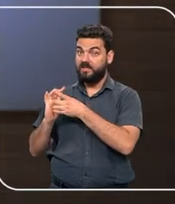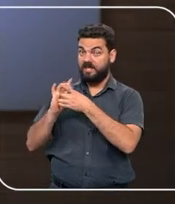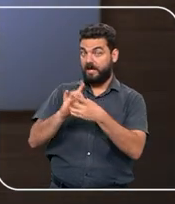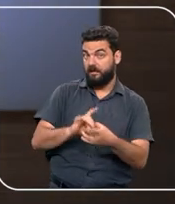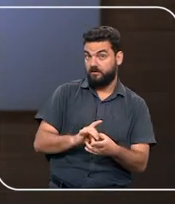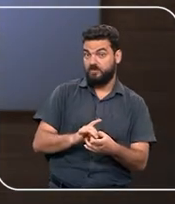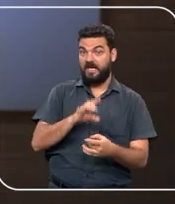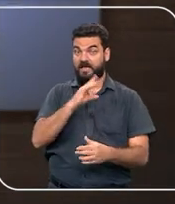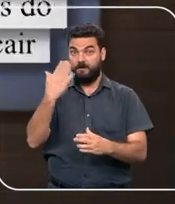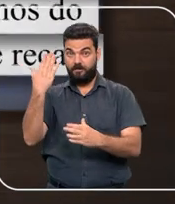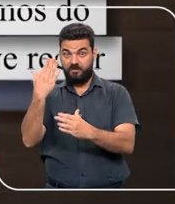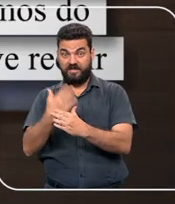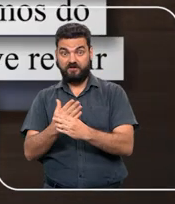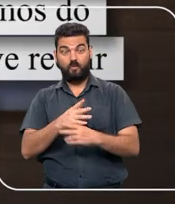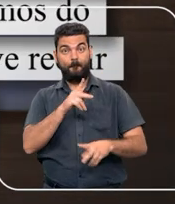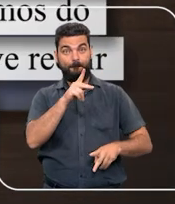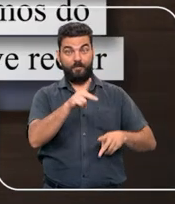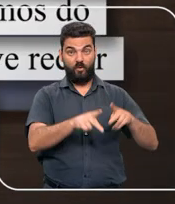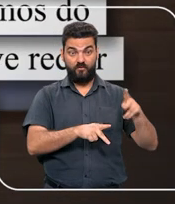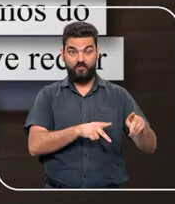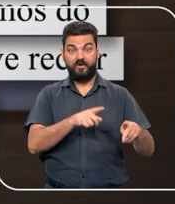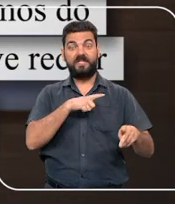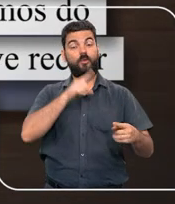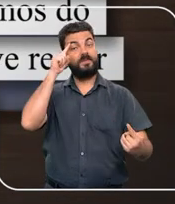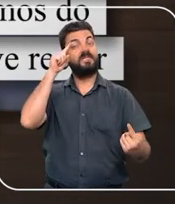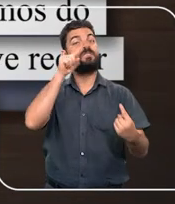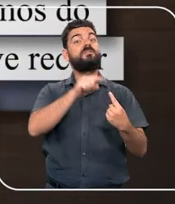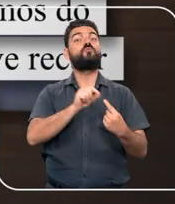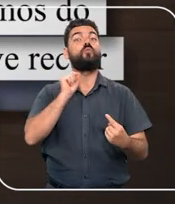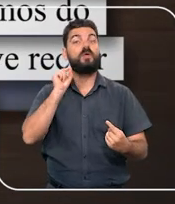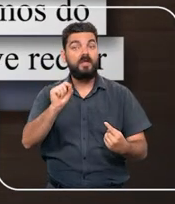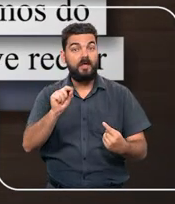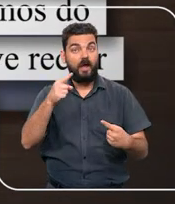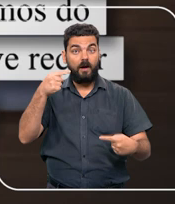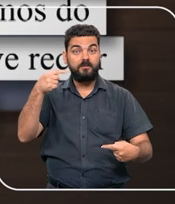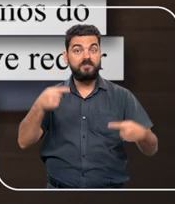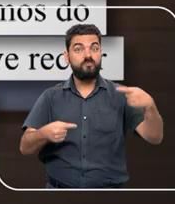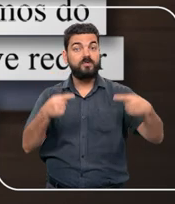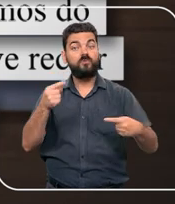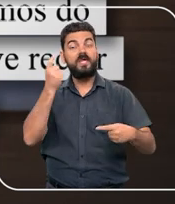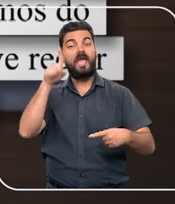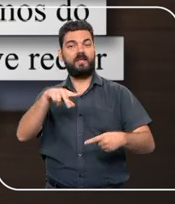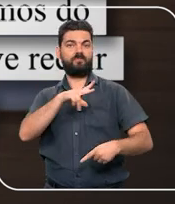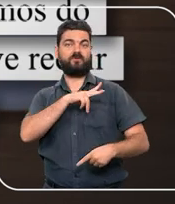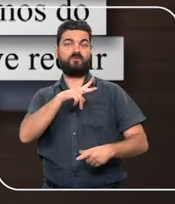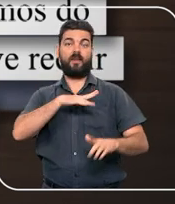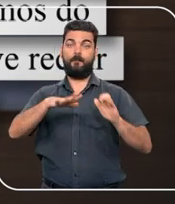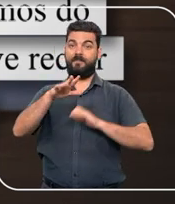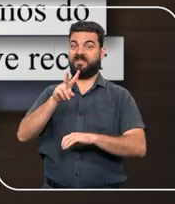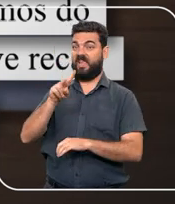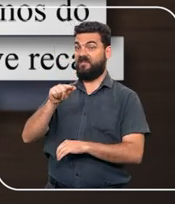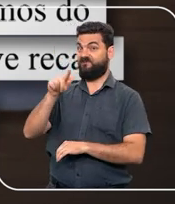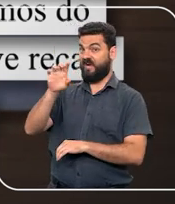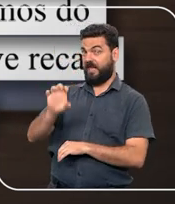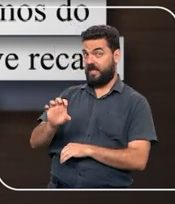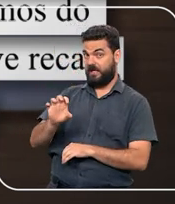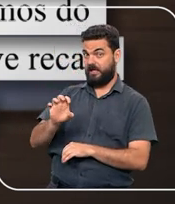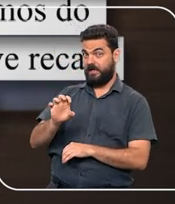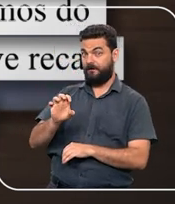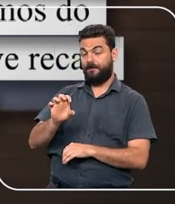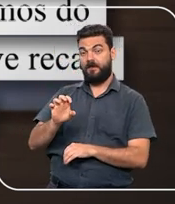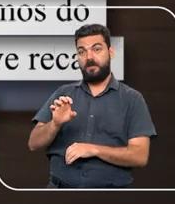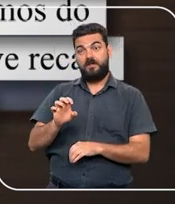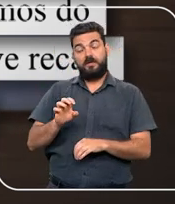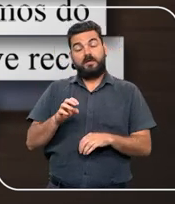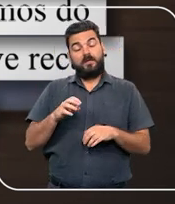conexão existente entre as ações populares que possuem como objeto litigioso a privatização da companhia Vale do